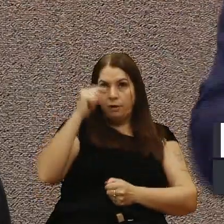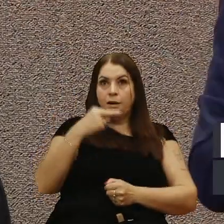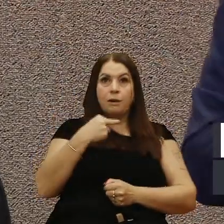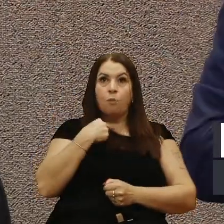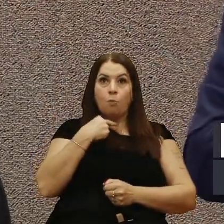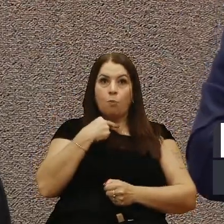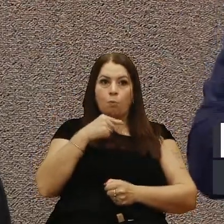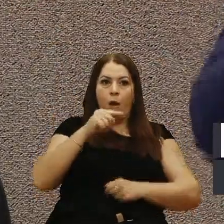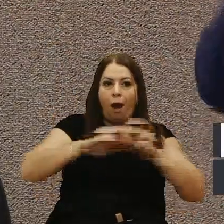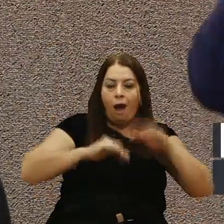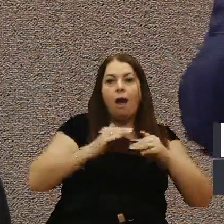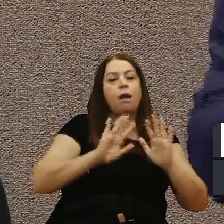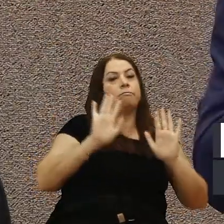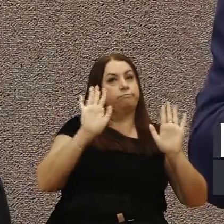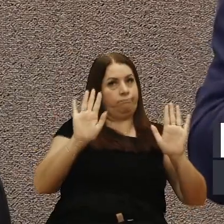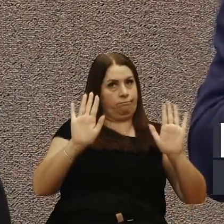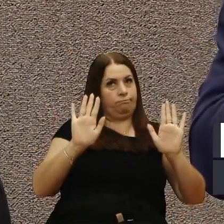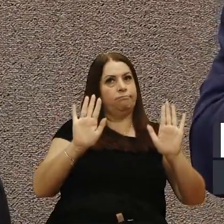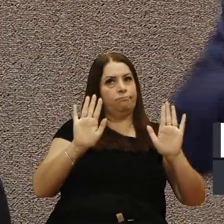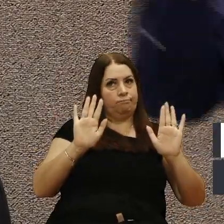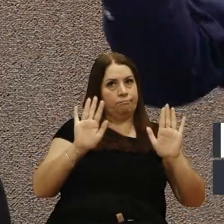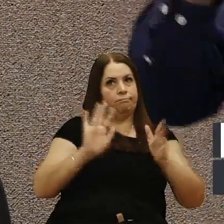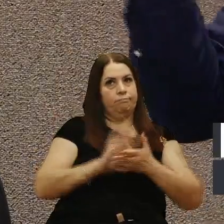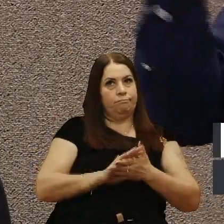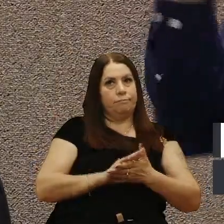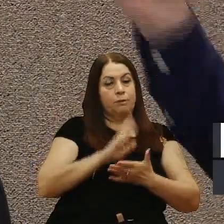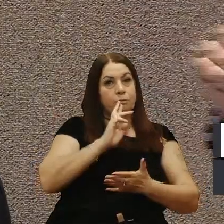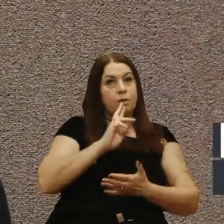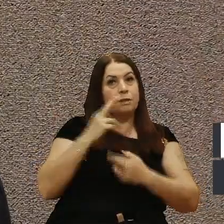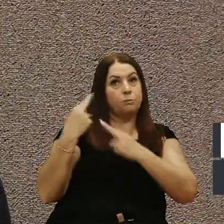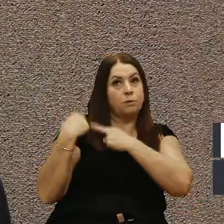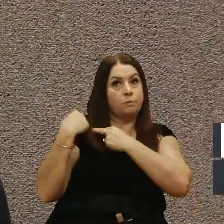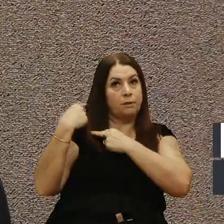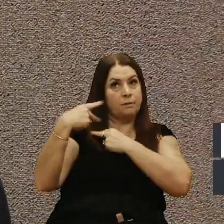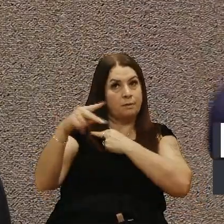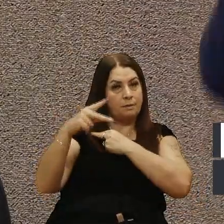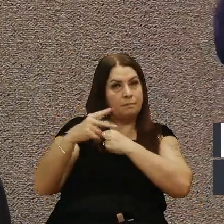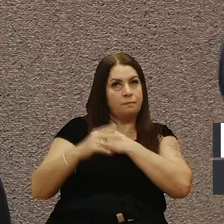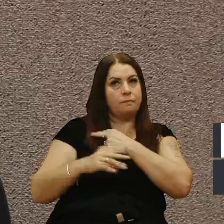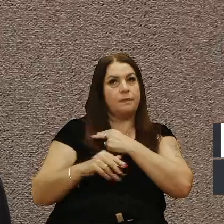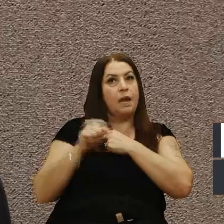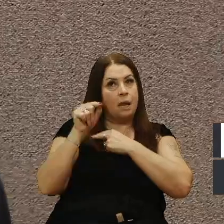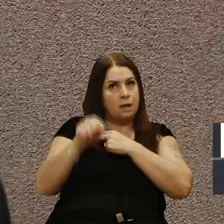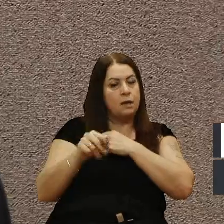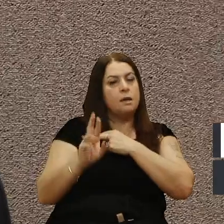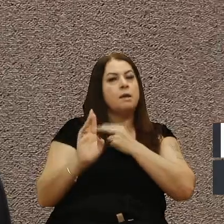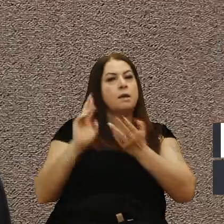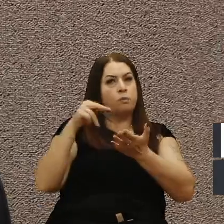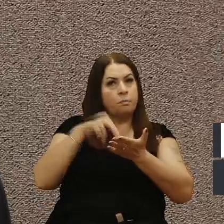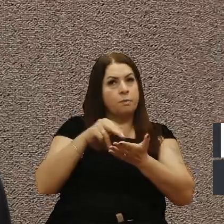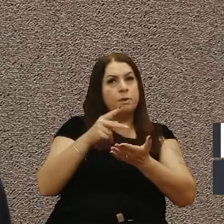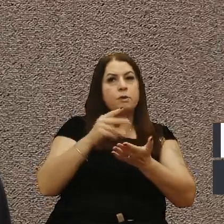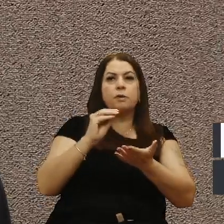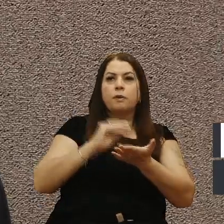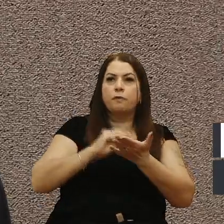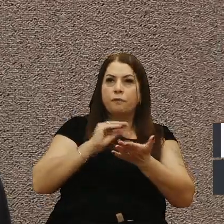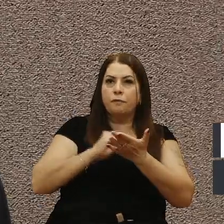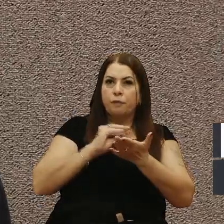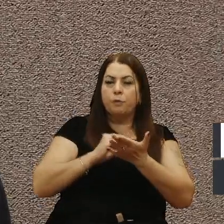em prática, aí sim a responsabilidade é dele. Aí realmente ele está